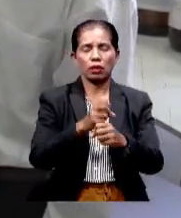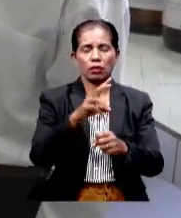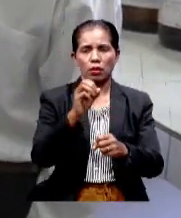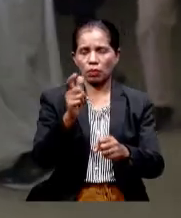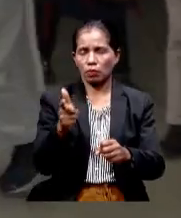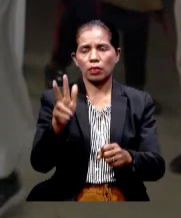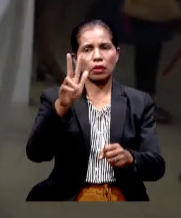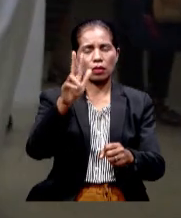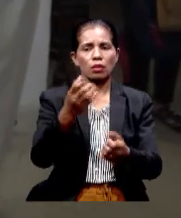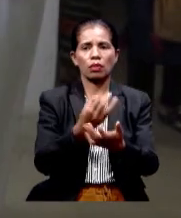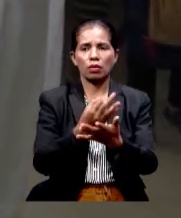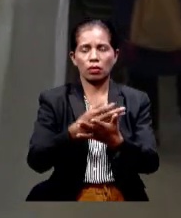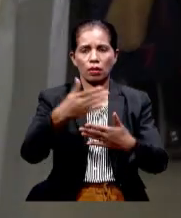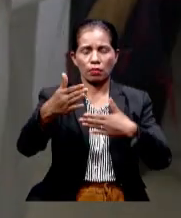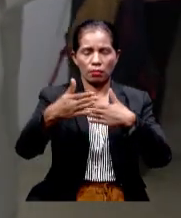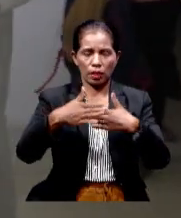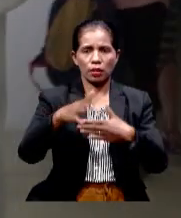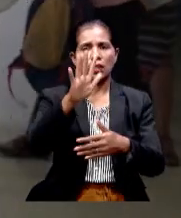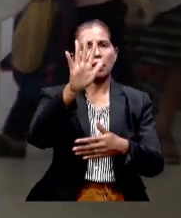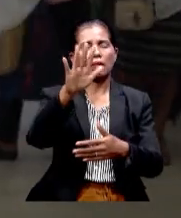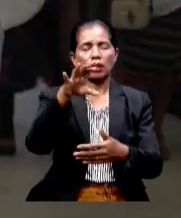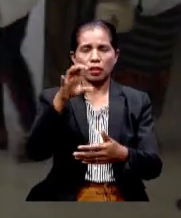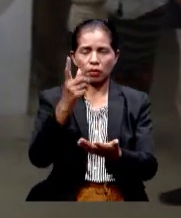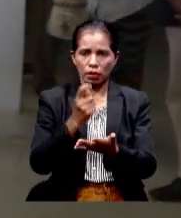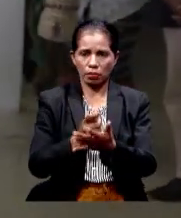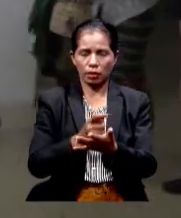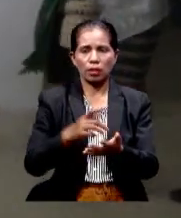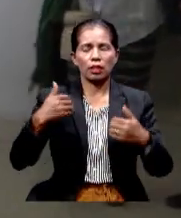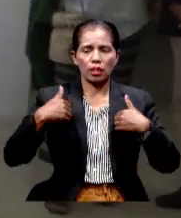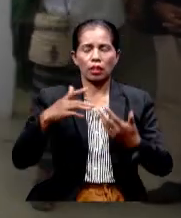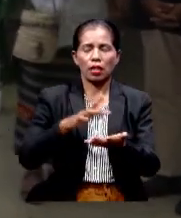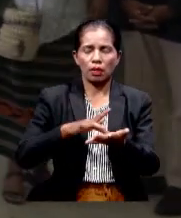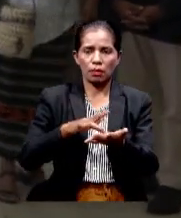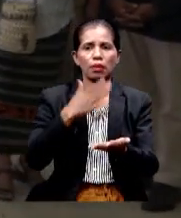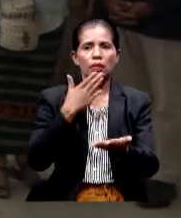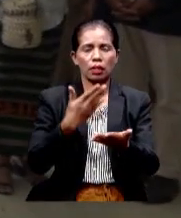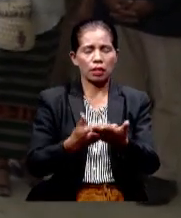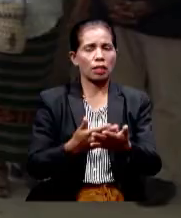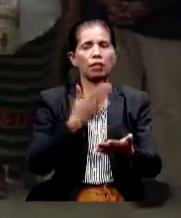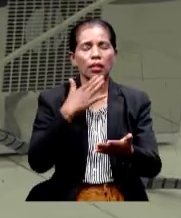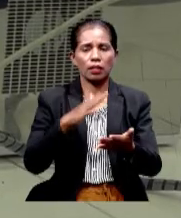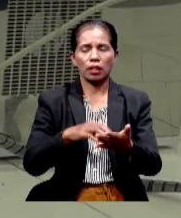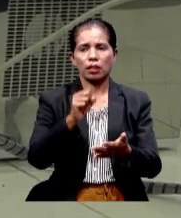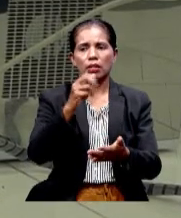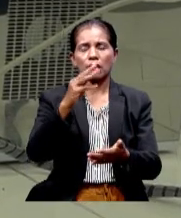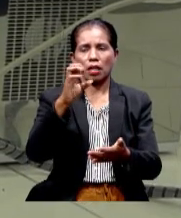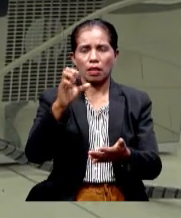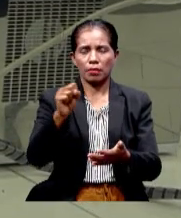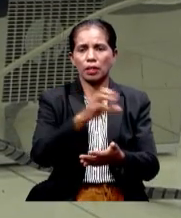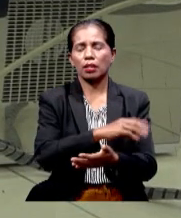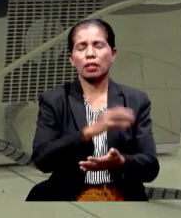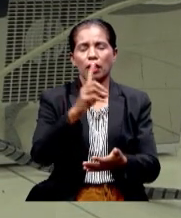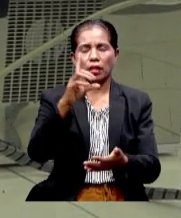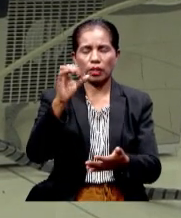tolu orçamento besikri hun atus lima antes ne hai moru para seta mol qualidade la diak mai be sames no DNFM